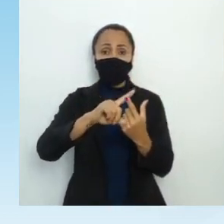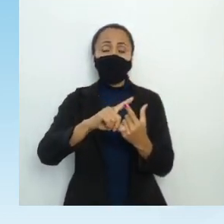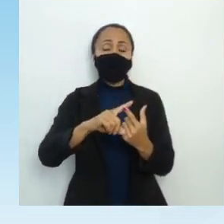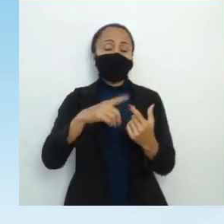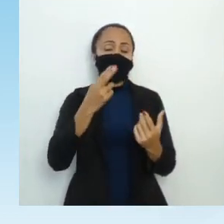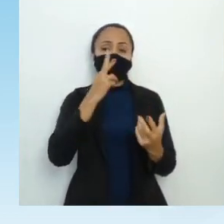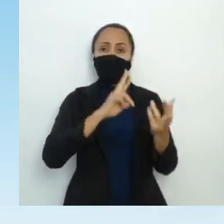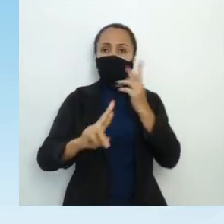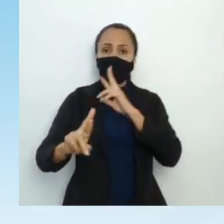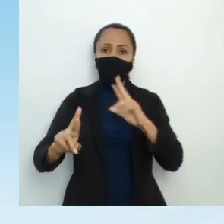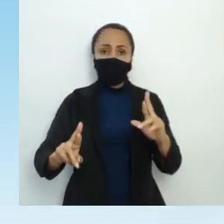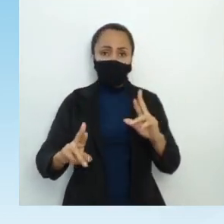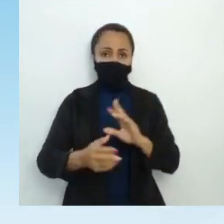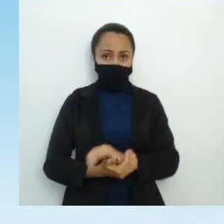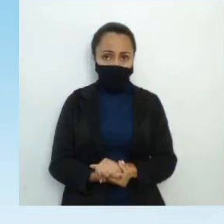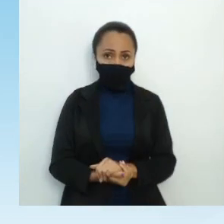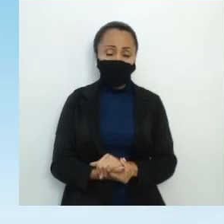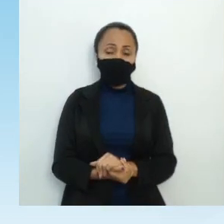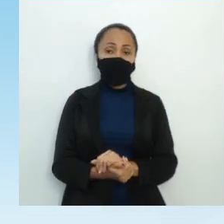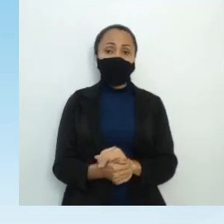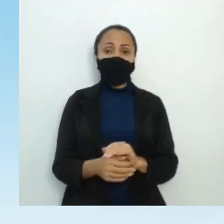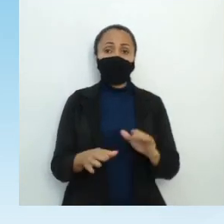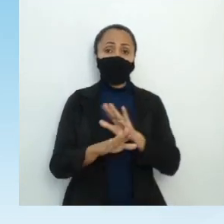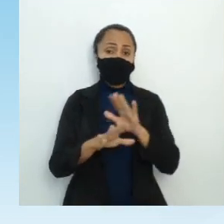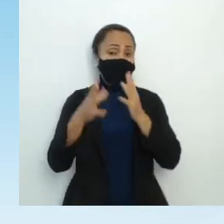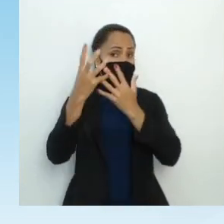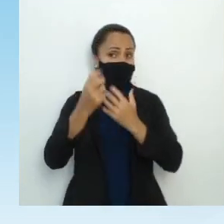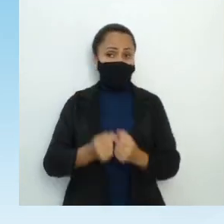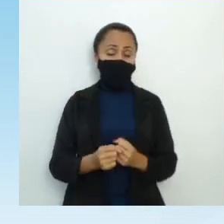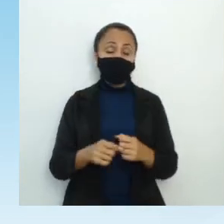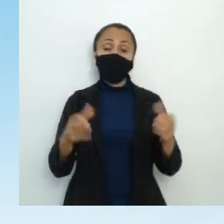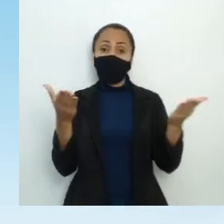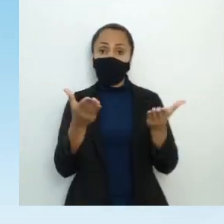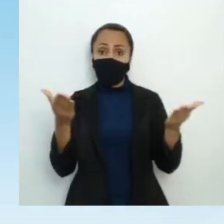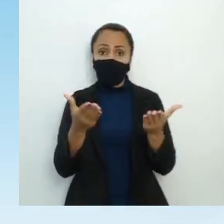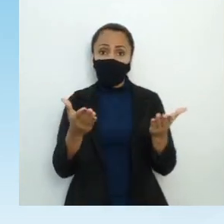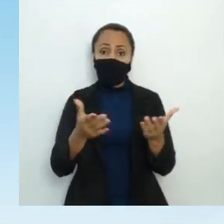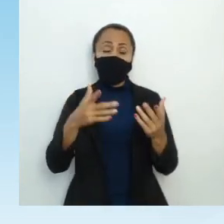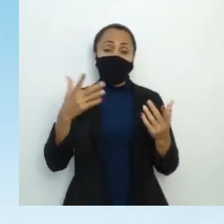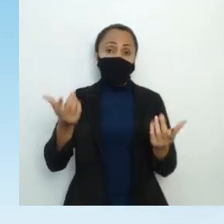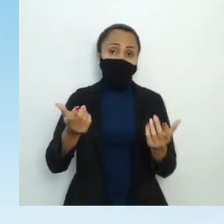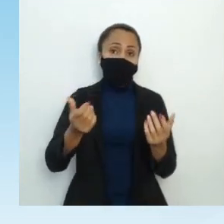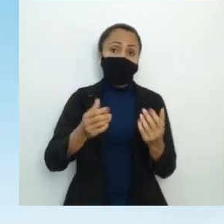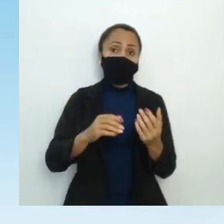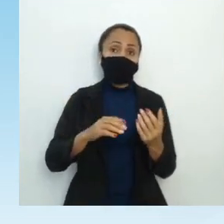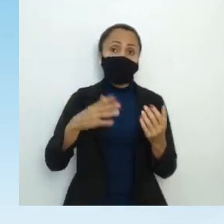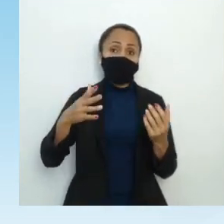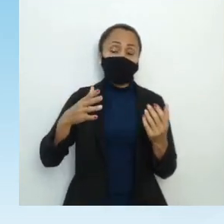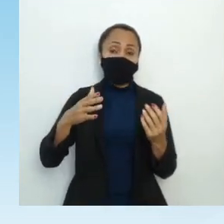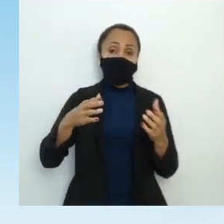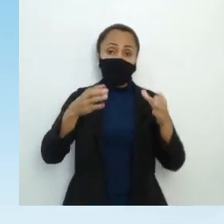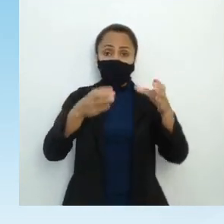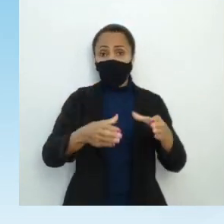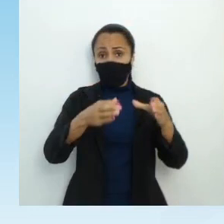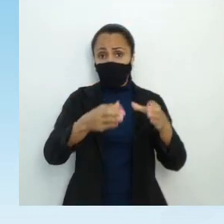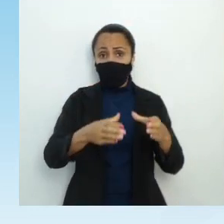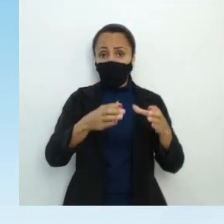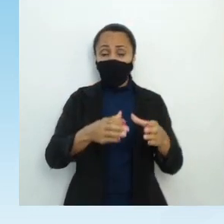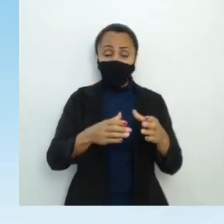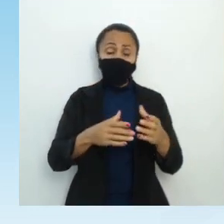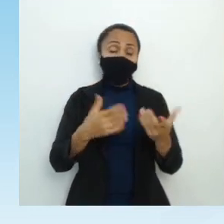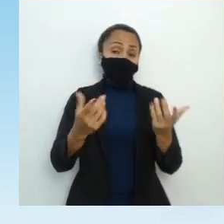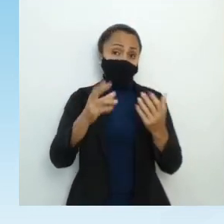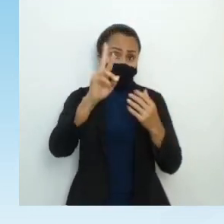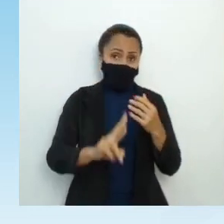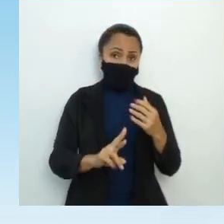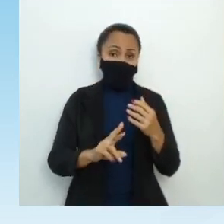Qualquer tipo de obscurantismo não será mais aceito. E agora, essa burguesia cheia de razão, cheia